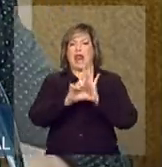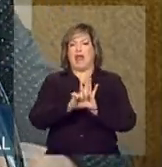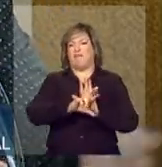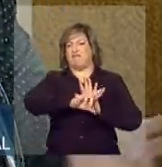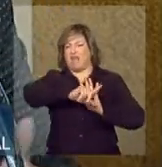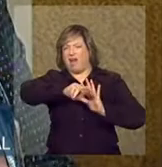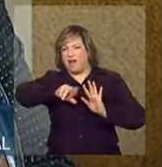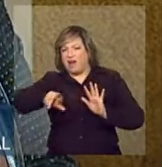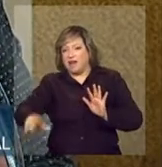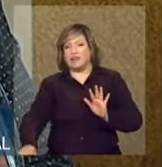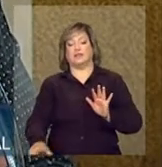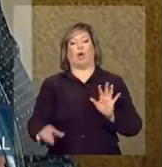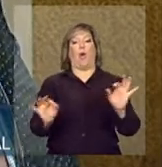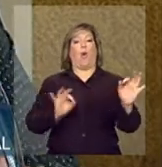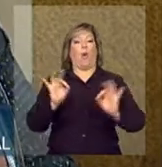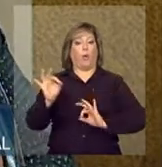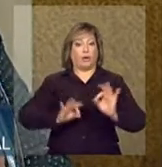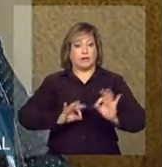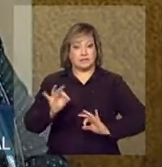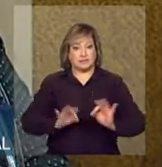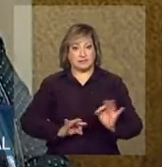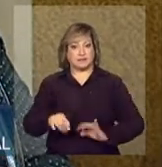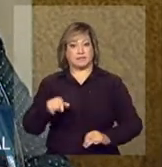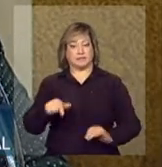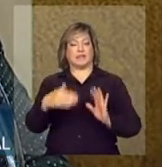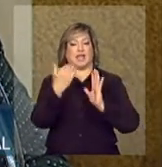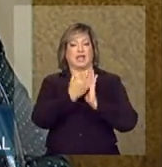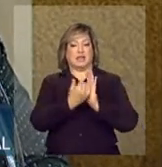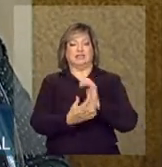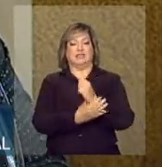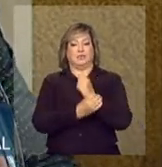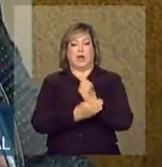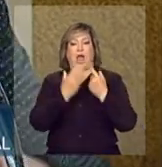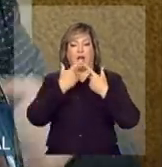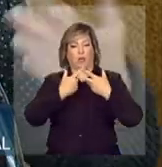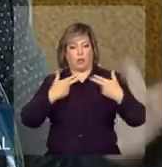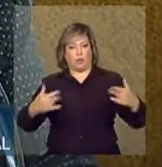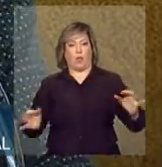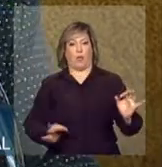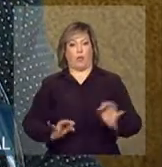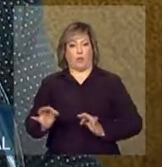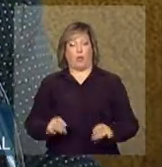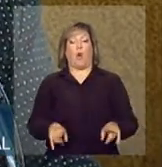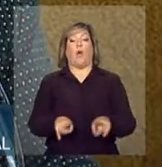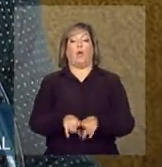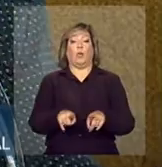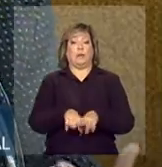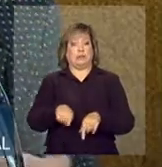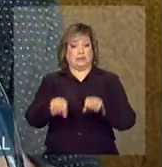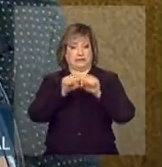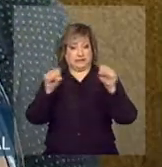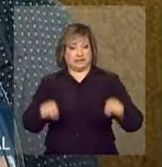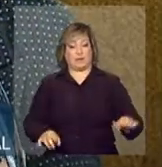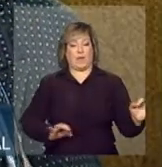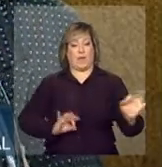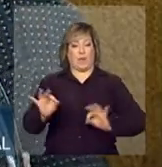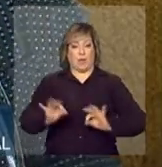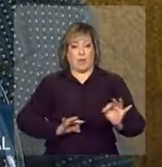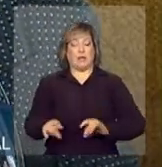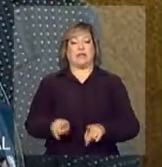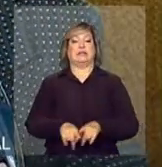que organizam a agenda da segurança alimentar e nutricional, organizam o sistema,